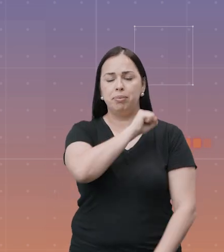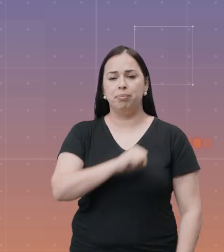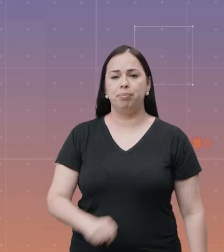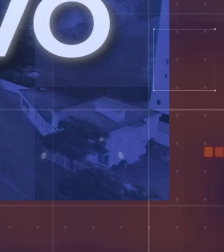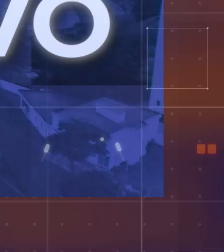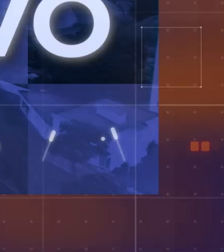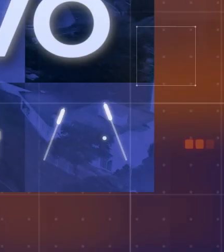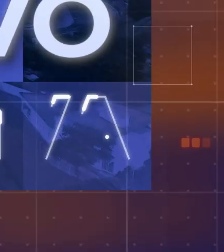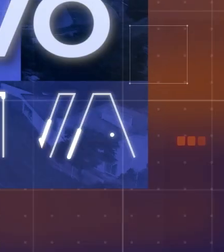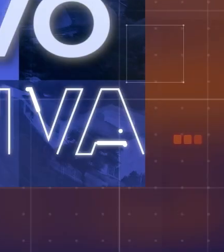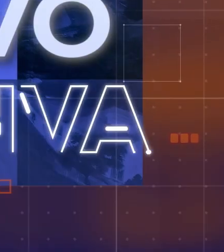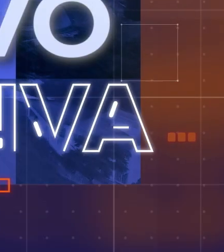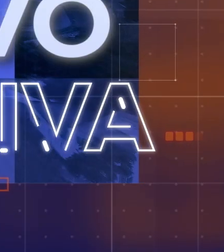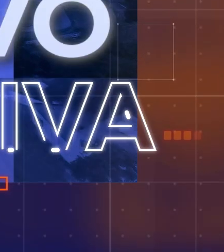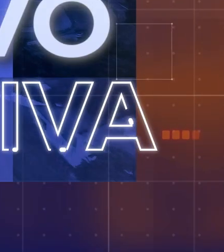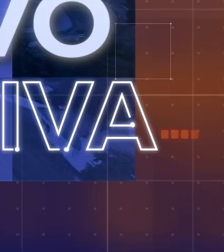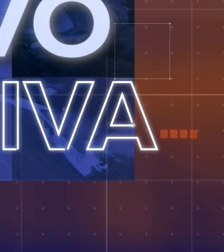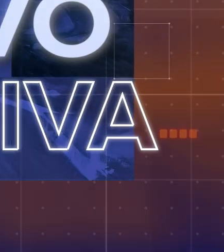voltamos.